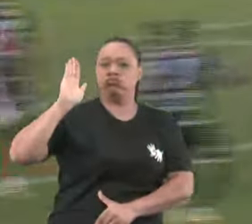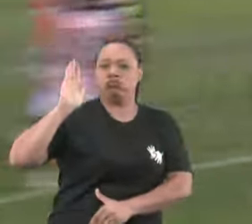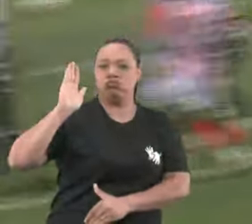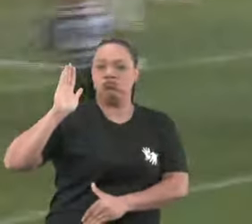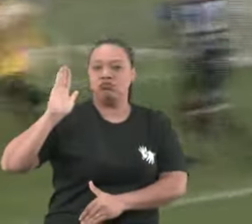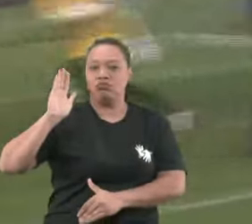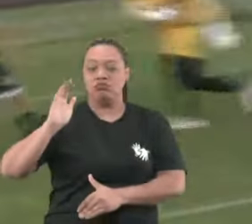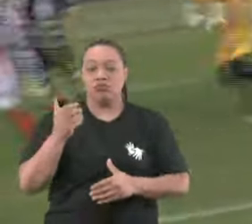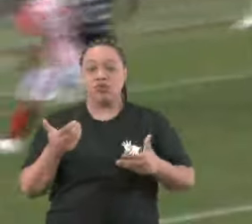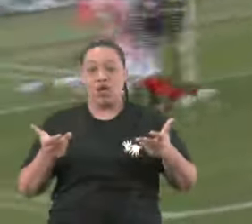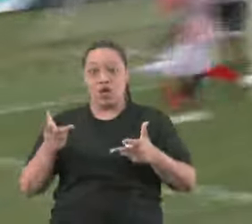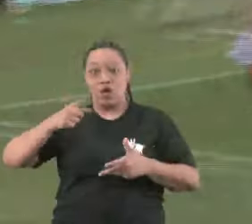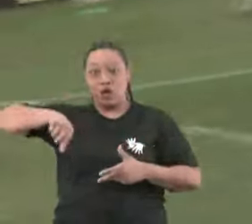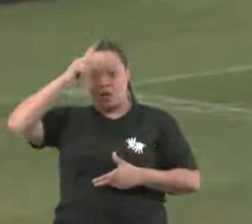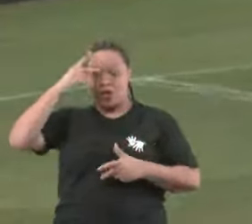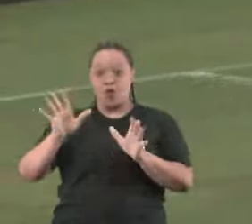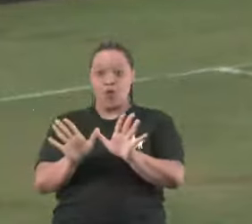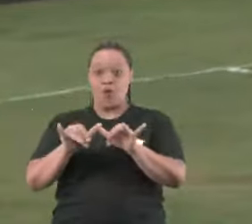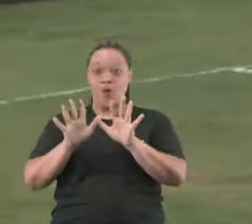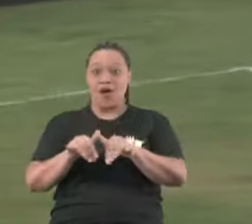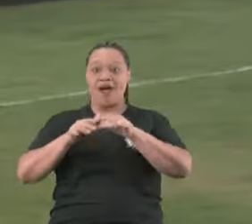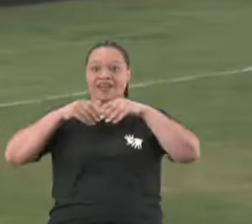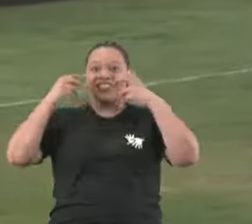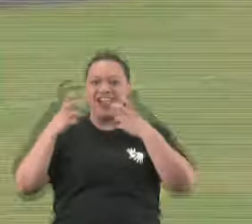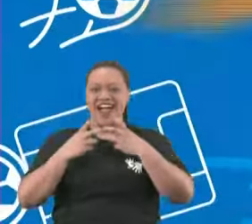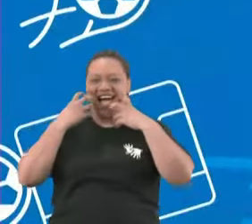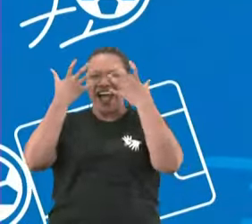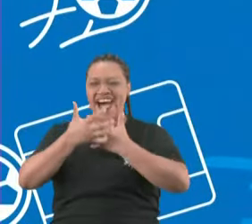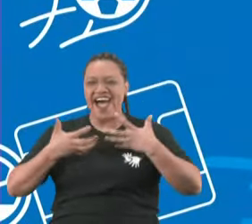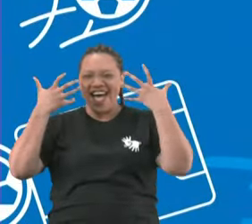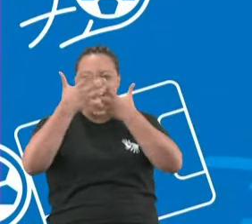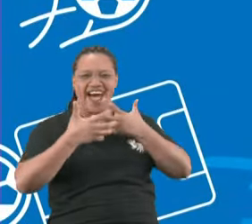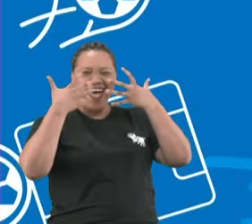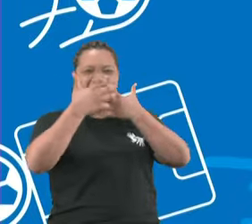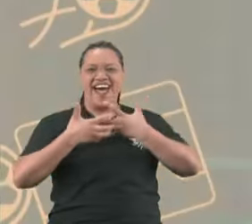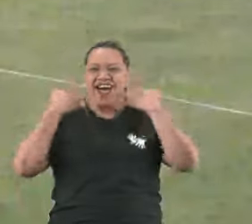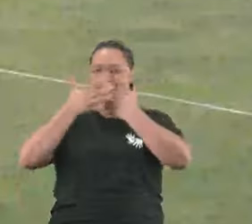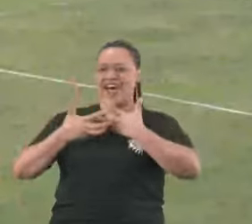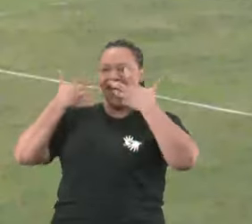Nesse momento a galera do Asa cantando uma música não tão poética, né?